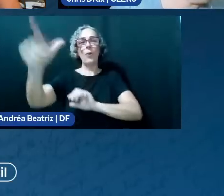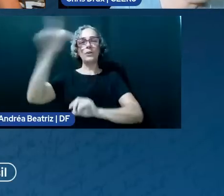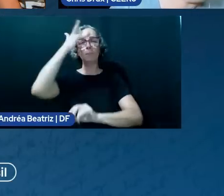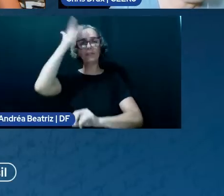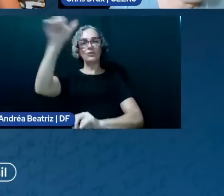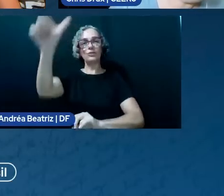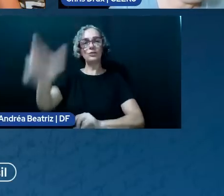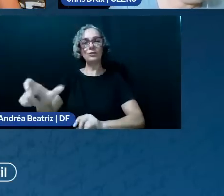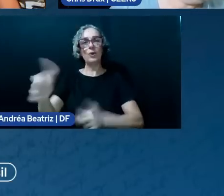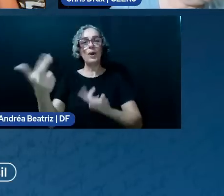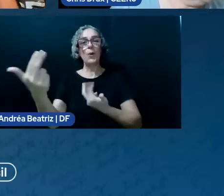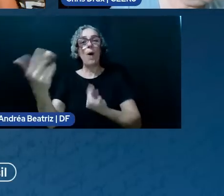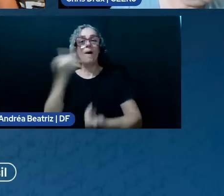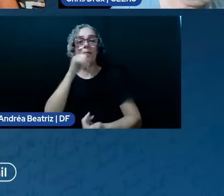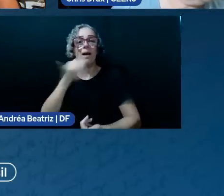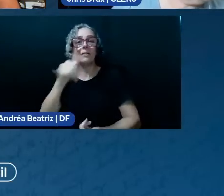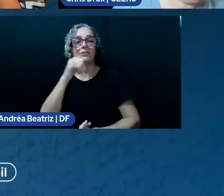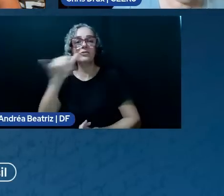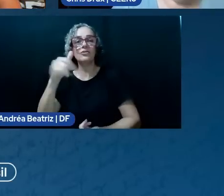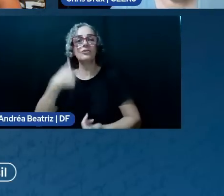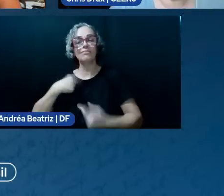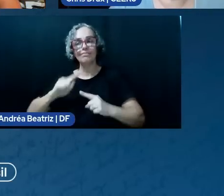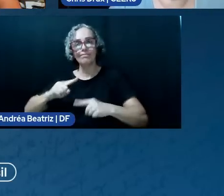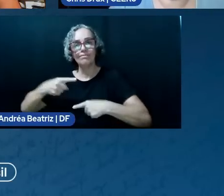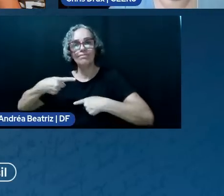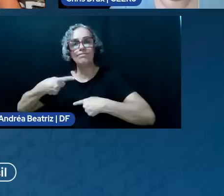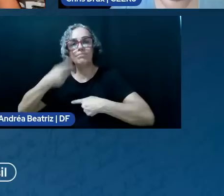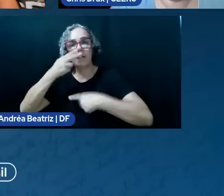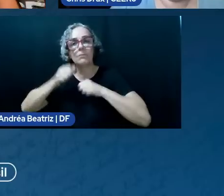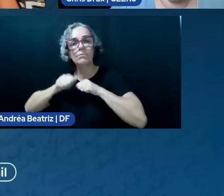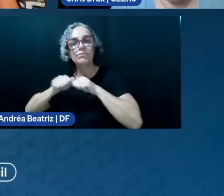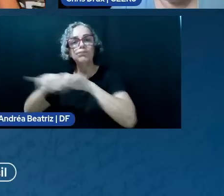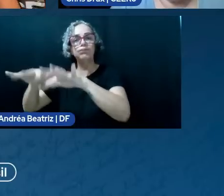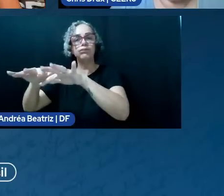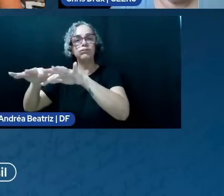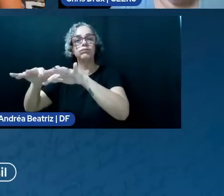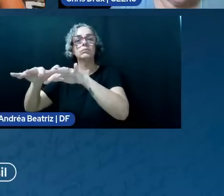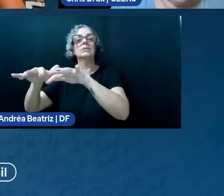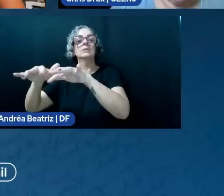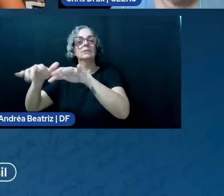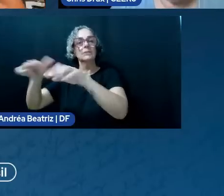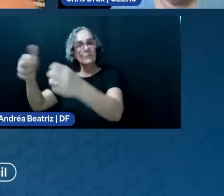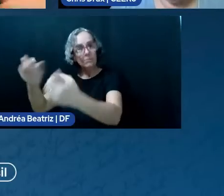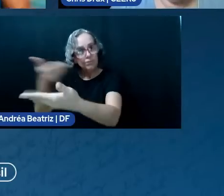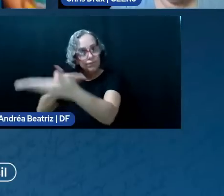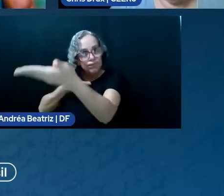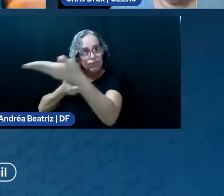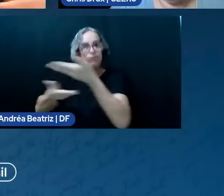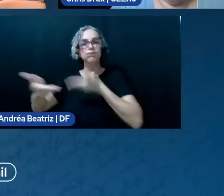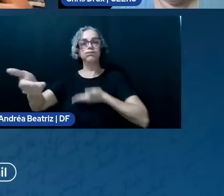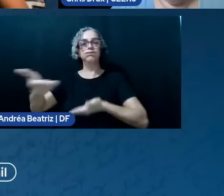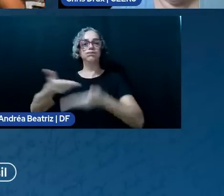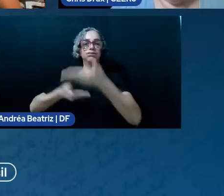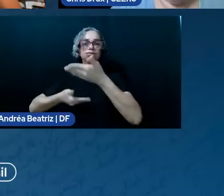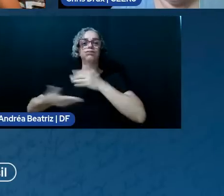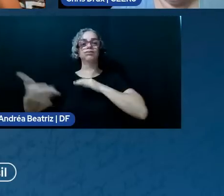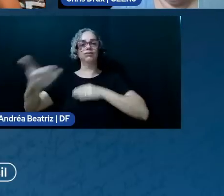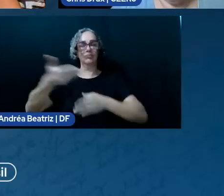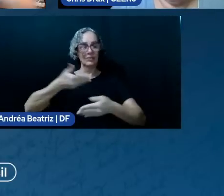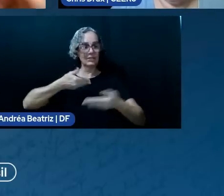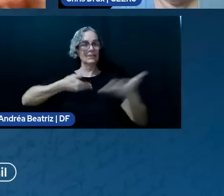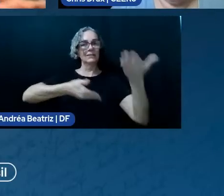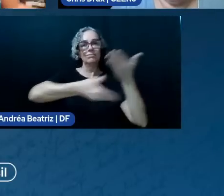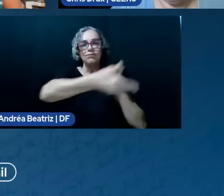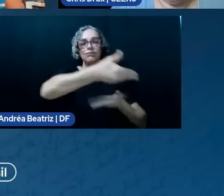afinidade, nós conseguimos ter uma certa ascendência, conseguimos nos influenciar uns aos